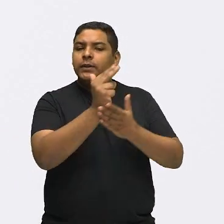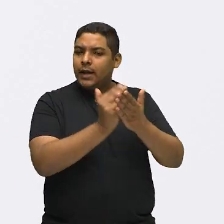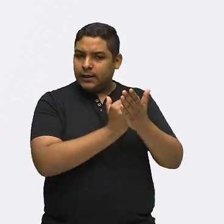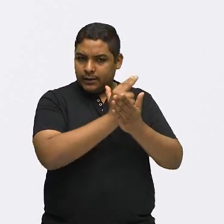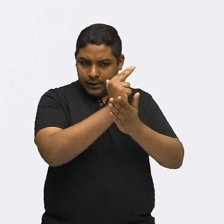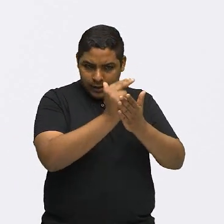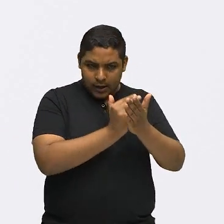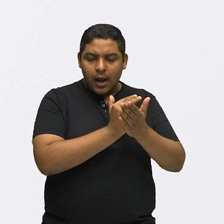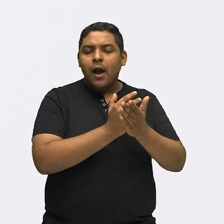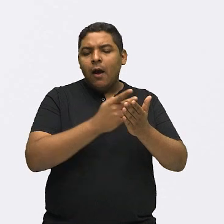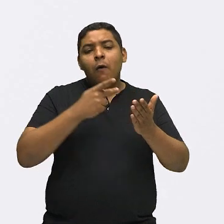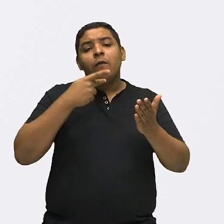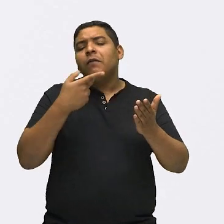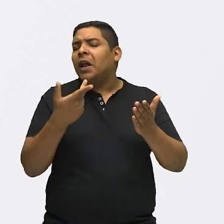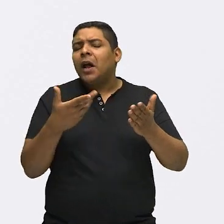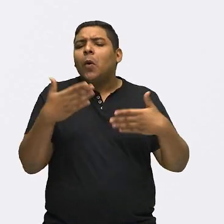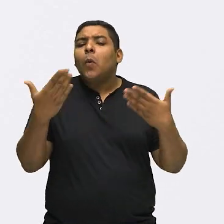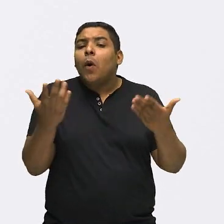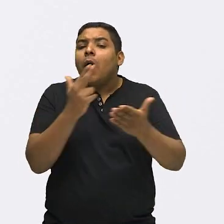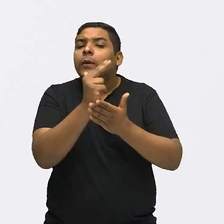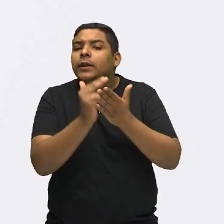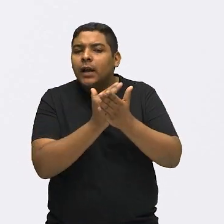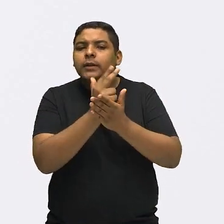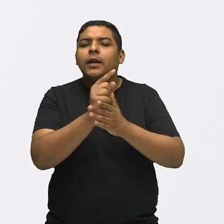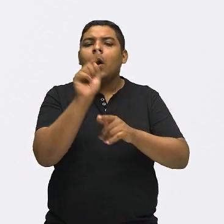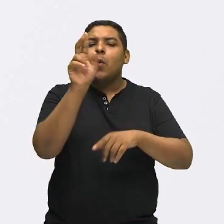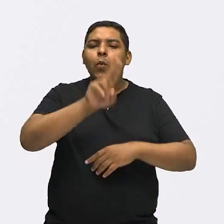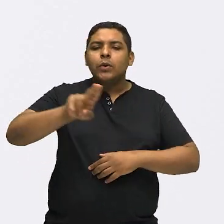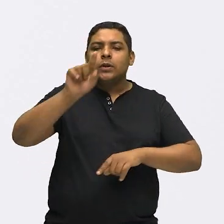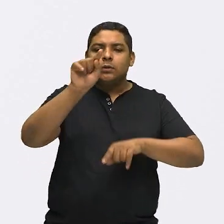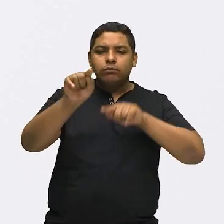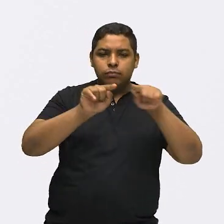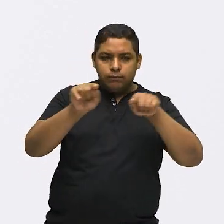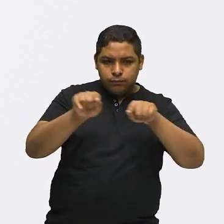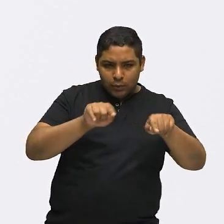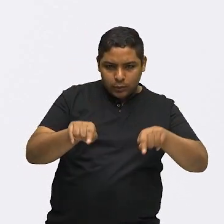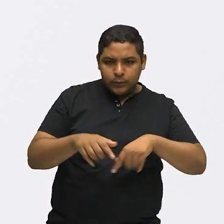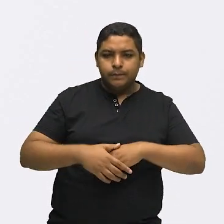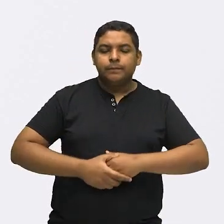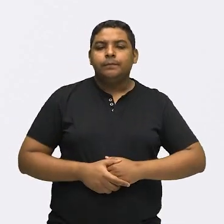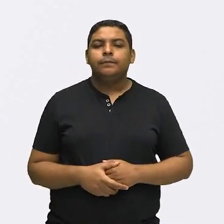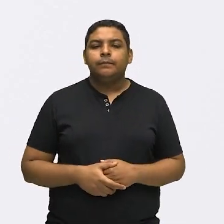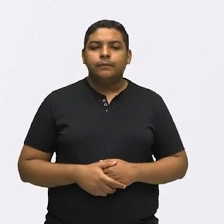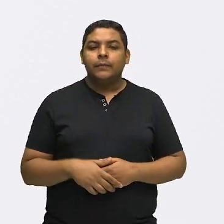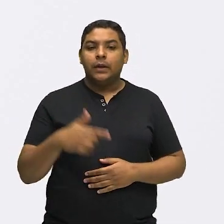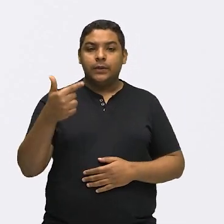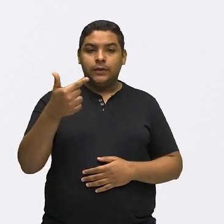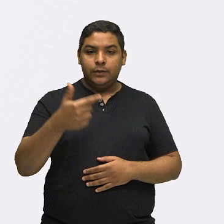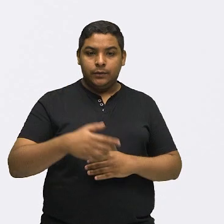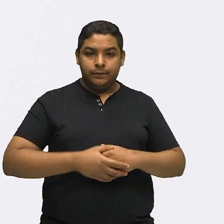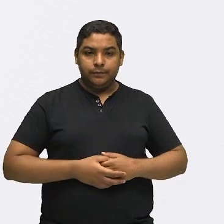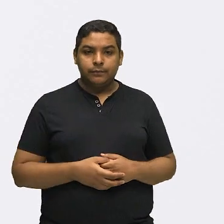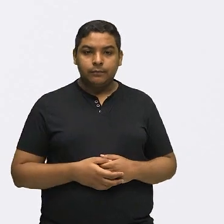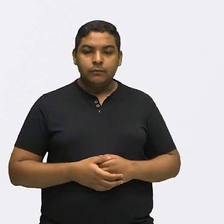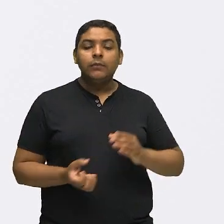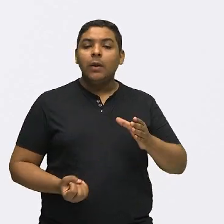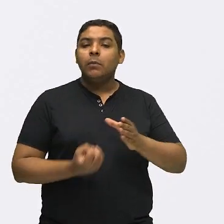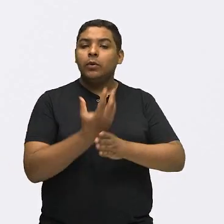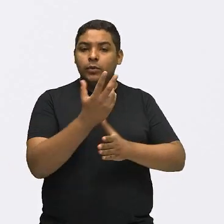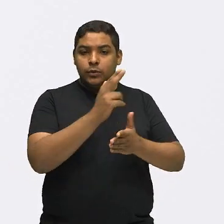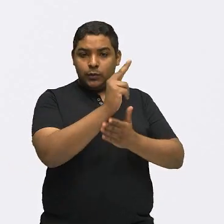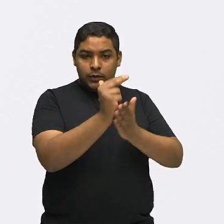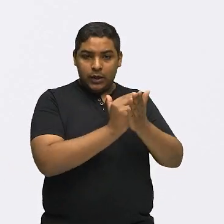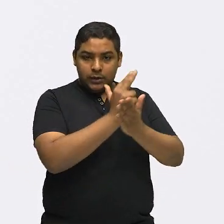falar que desenho vocês vão produzir a partir de pontos. Qual seria a nossa segunda questão? Vocês vão produzir